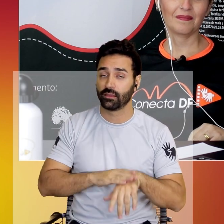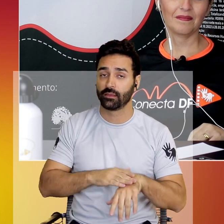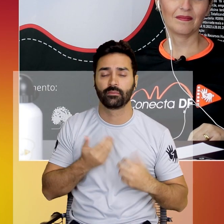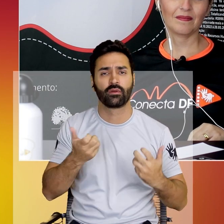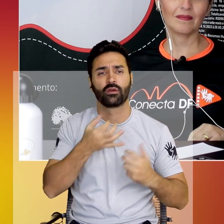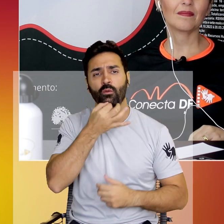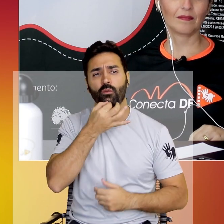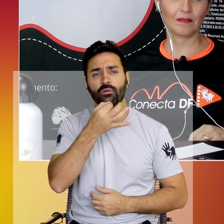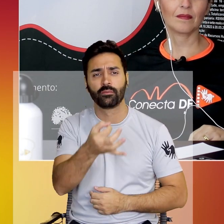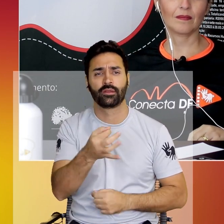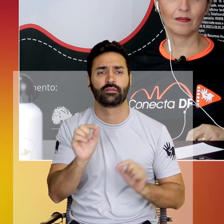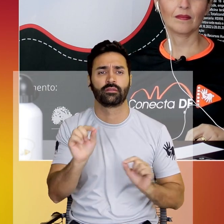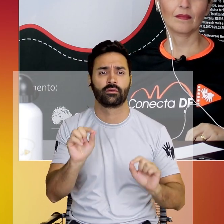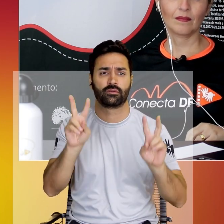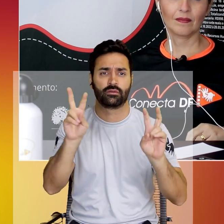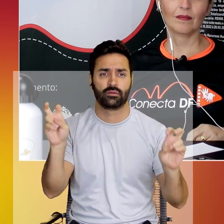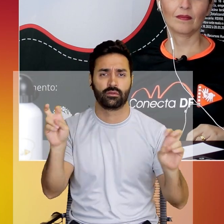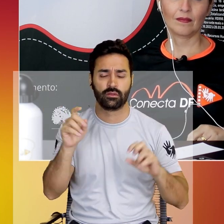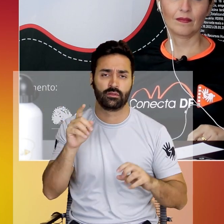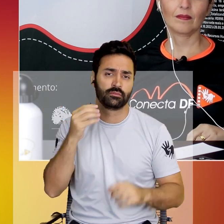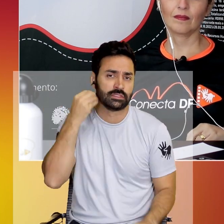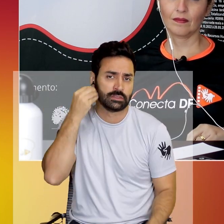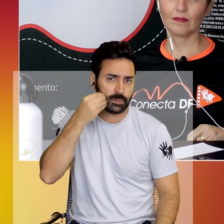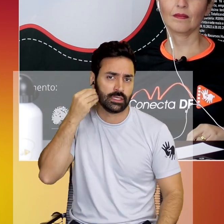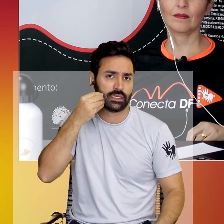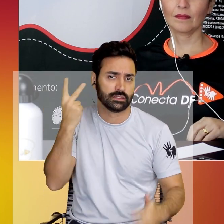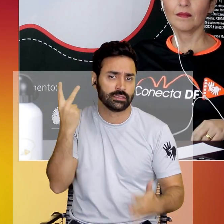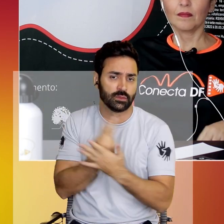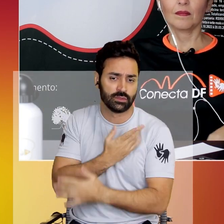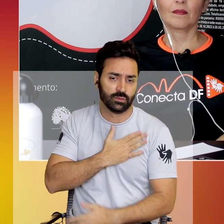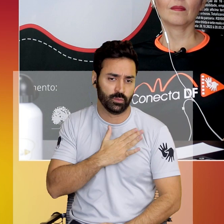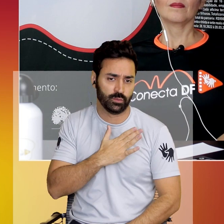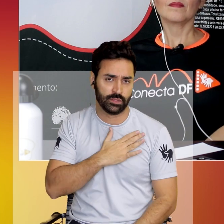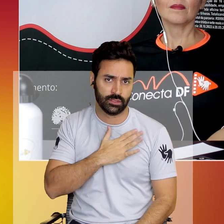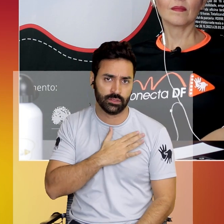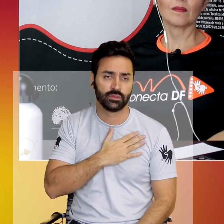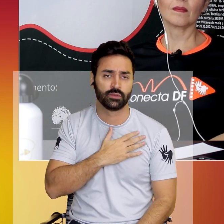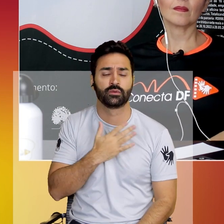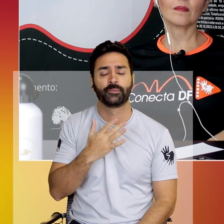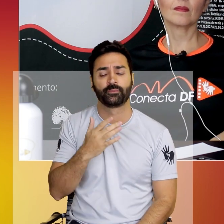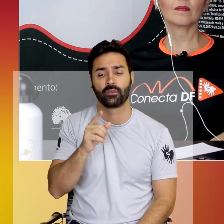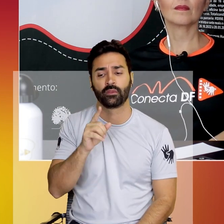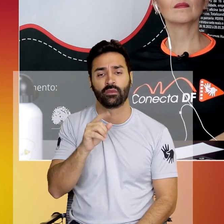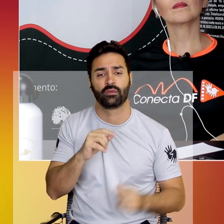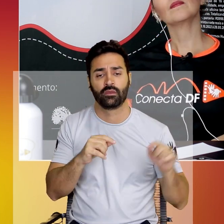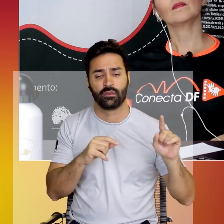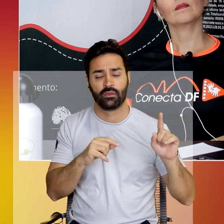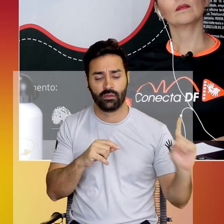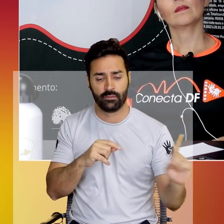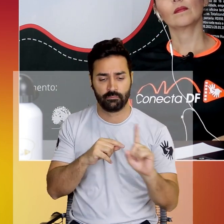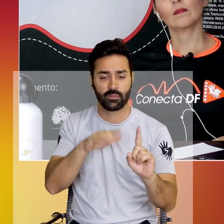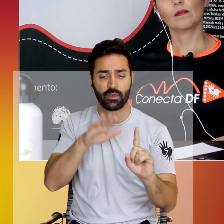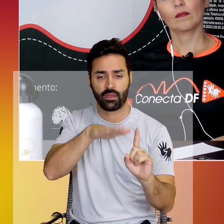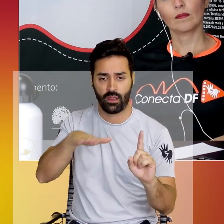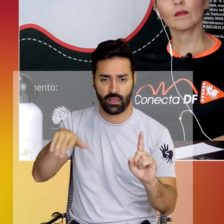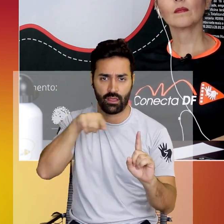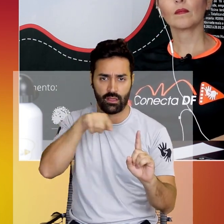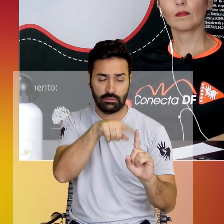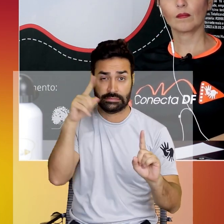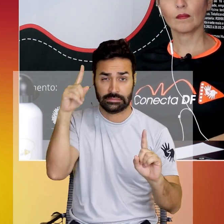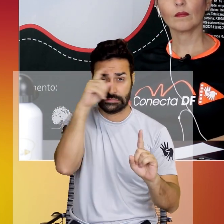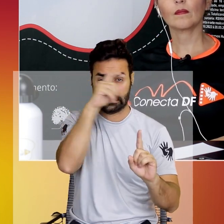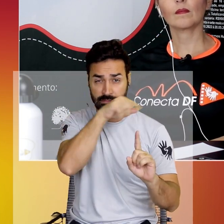comentar sobre uma vivência que eu tive de uma criança que ela tinha dificuldade